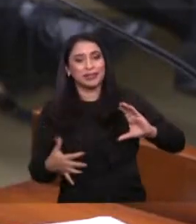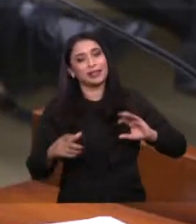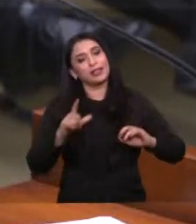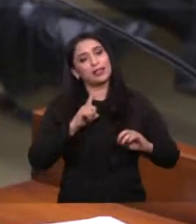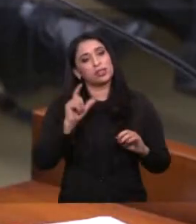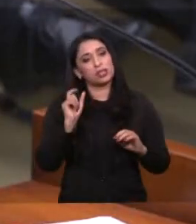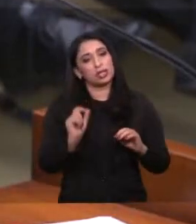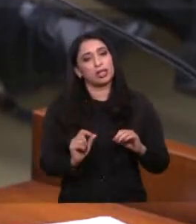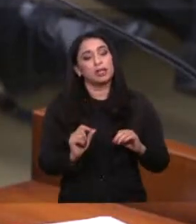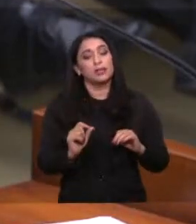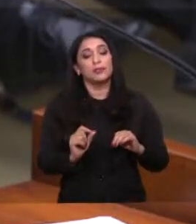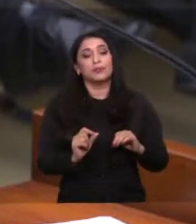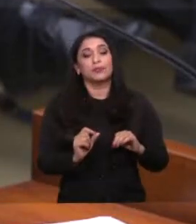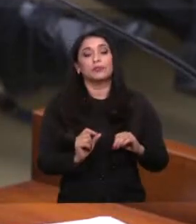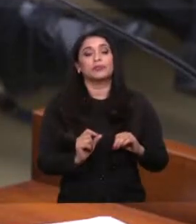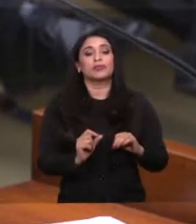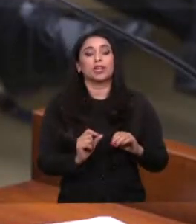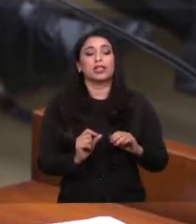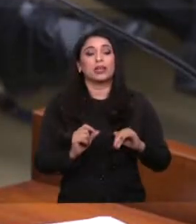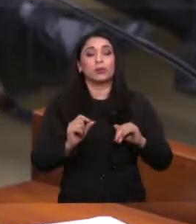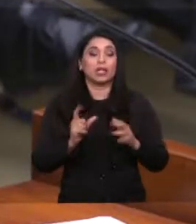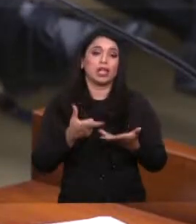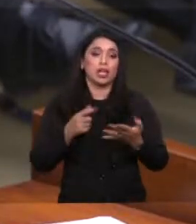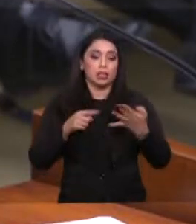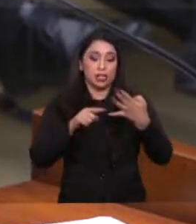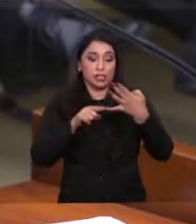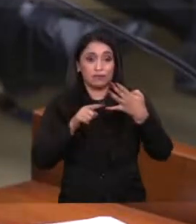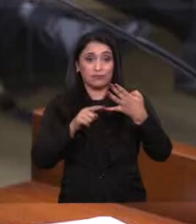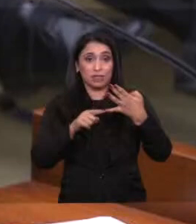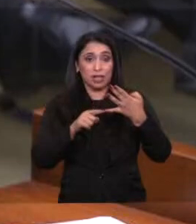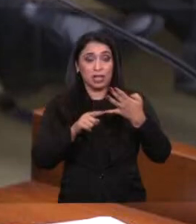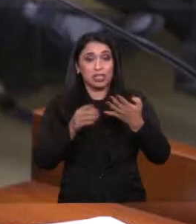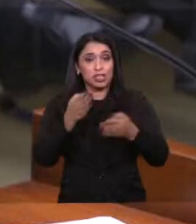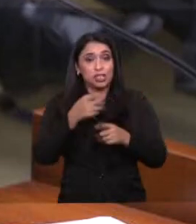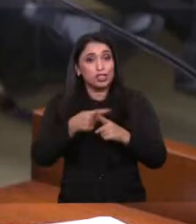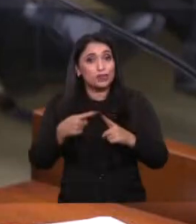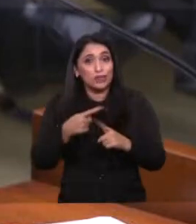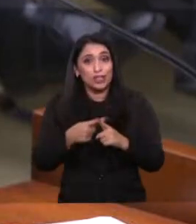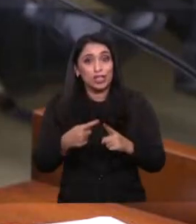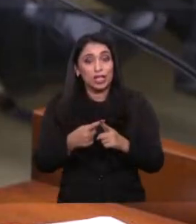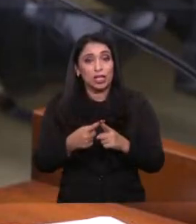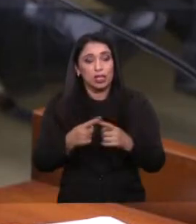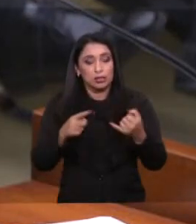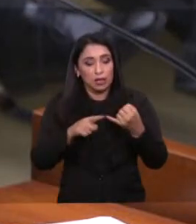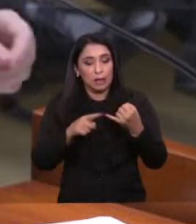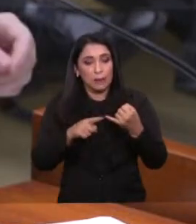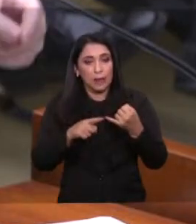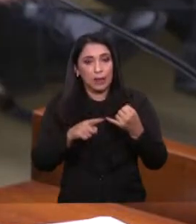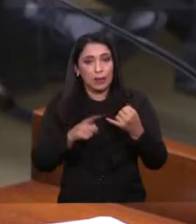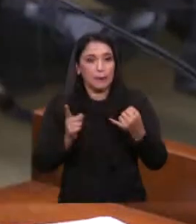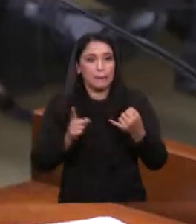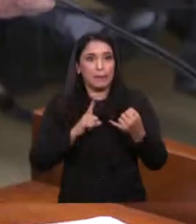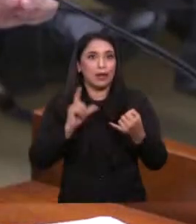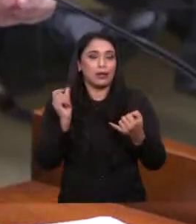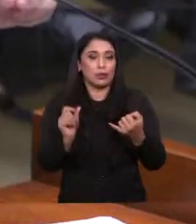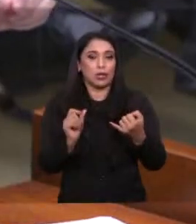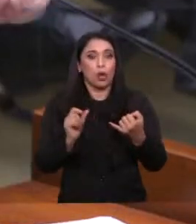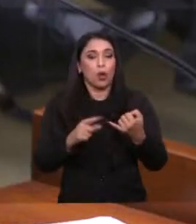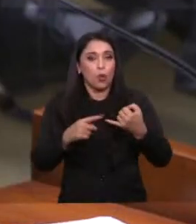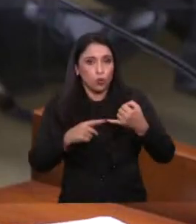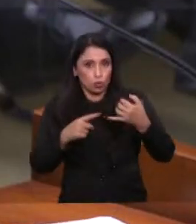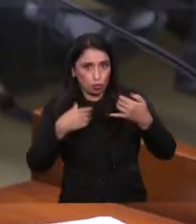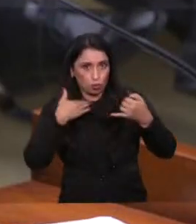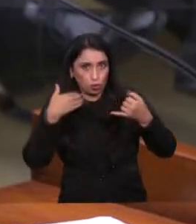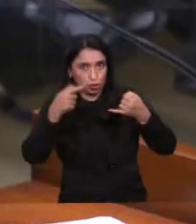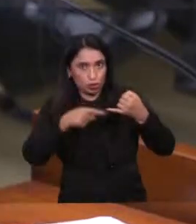definidor exatamente da divisão de instâncias e não da mera cisão de competências. Basta ver que o juiz de primeiro